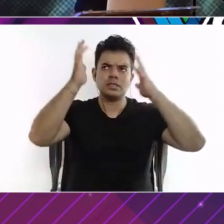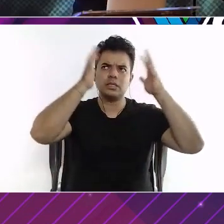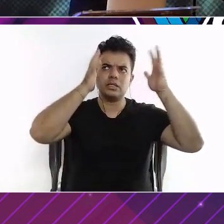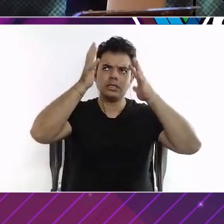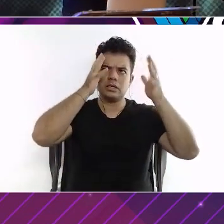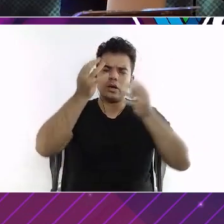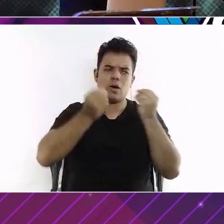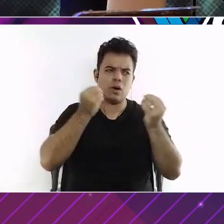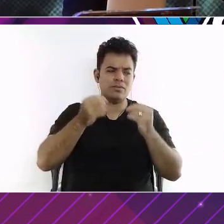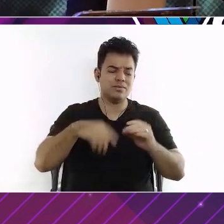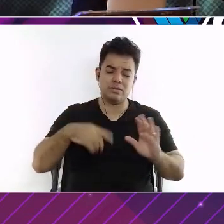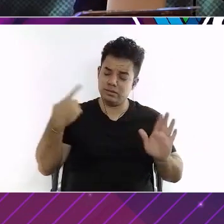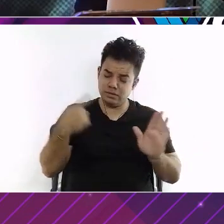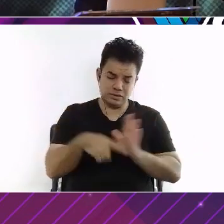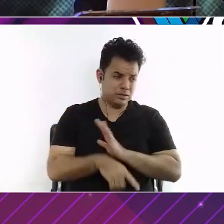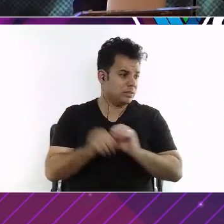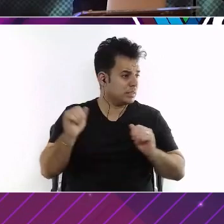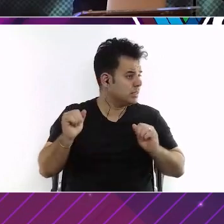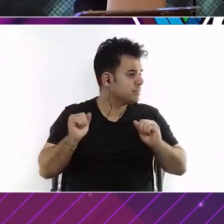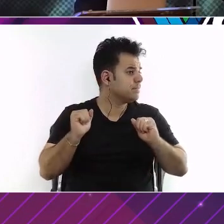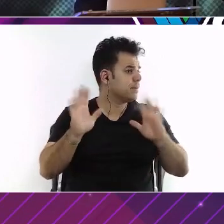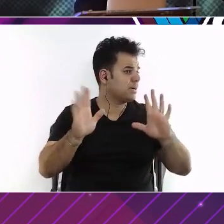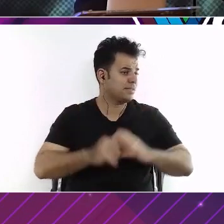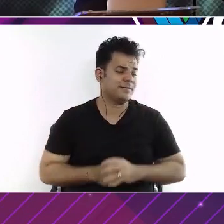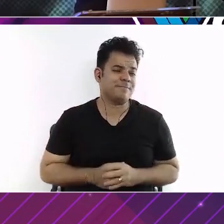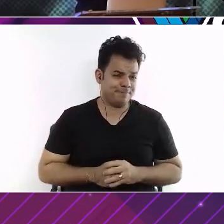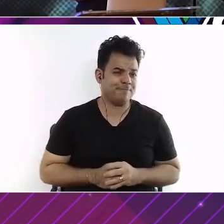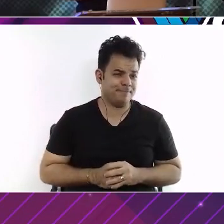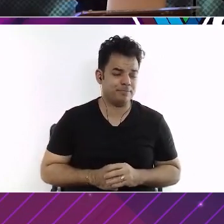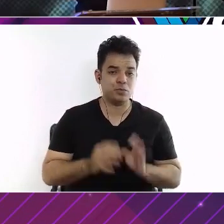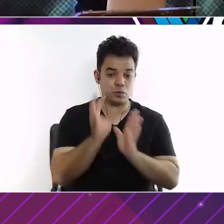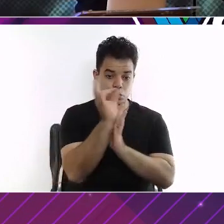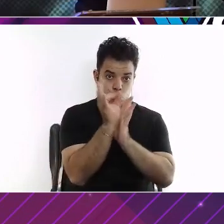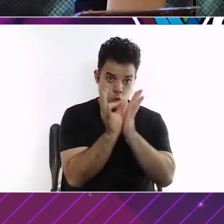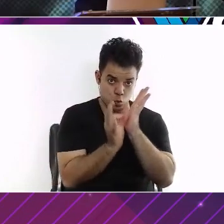muito mais complexa do que parece. Desenhar código é desenhar